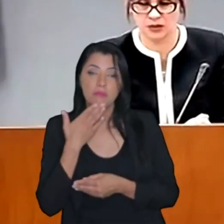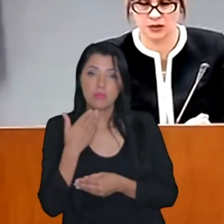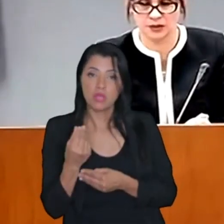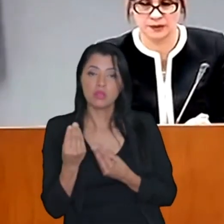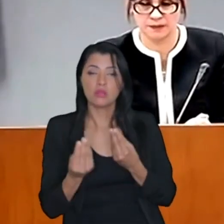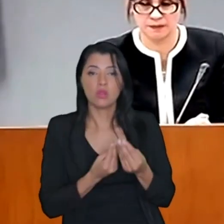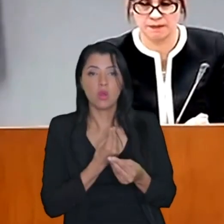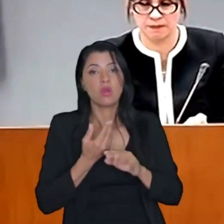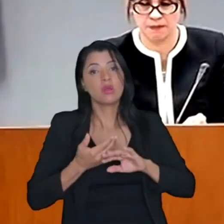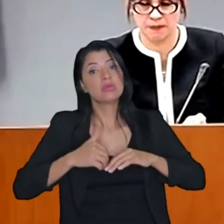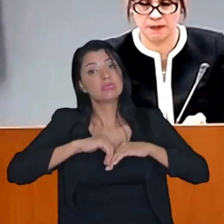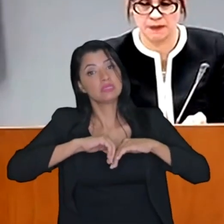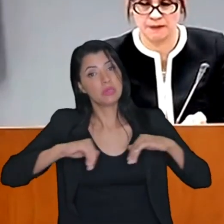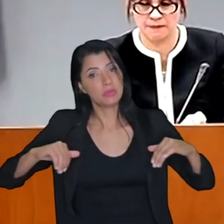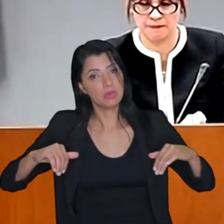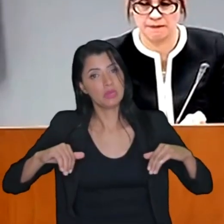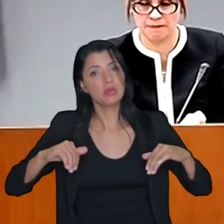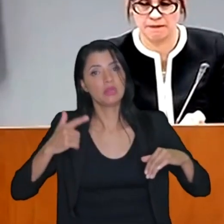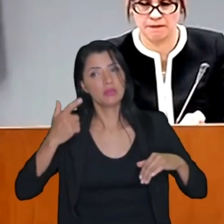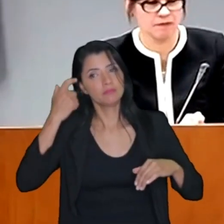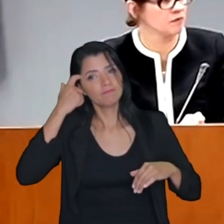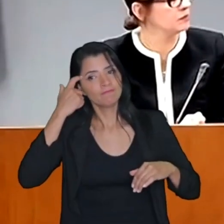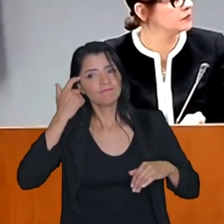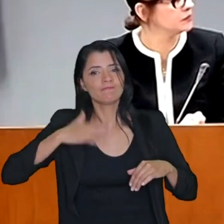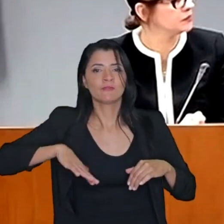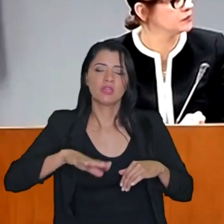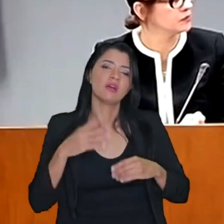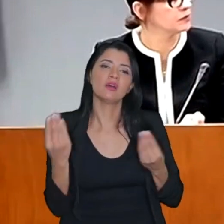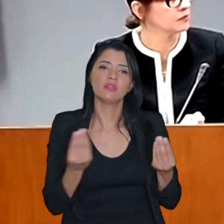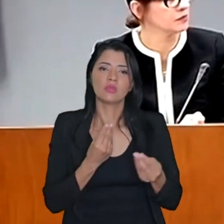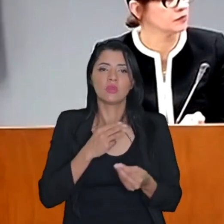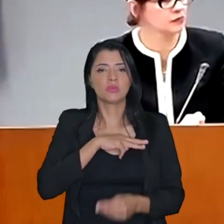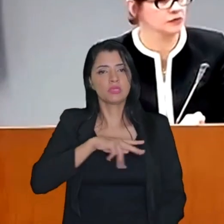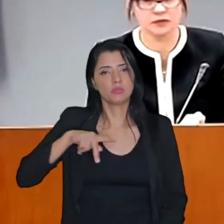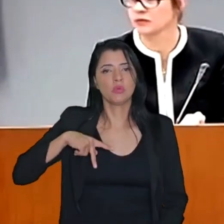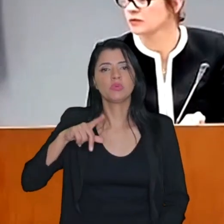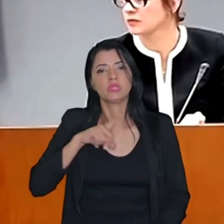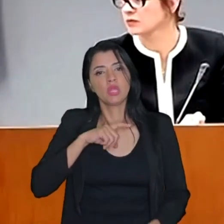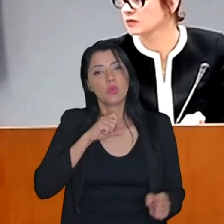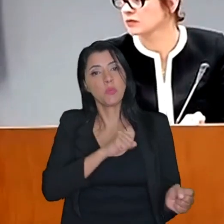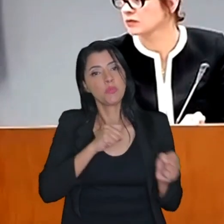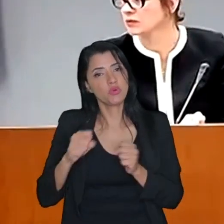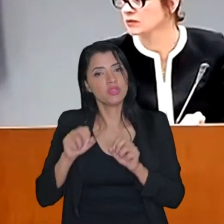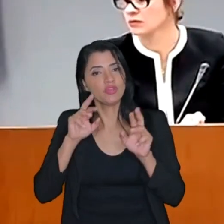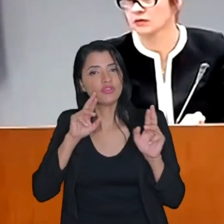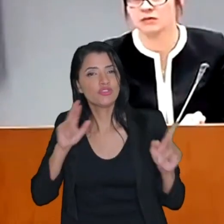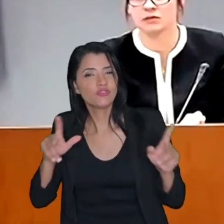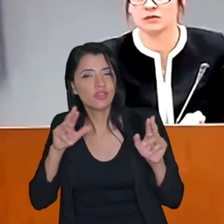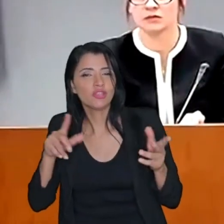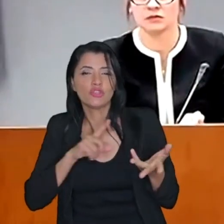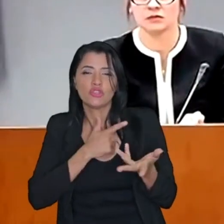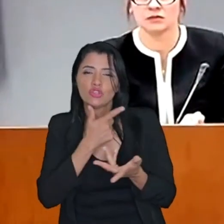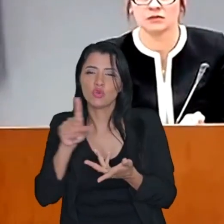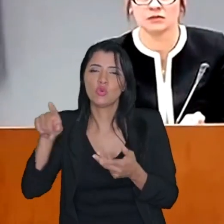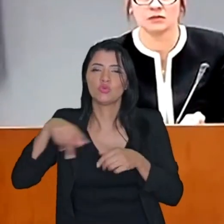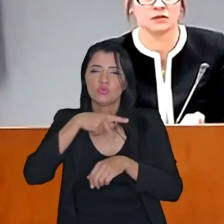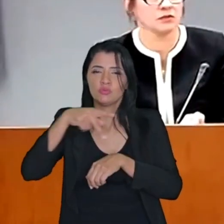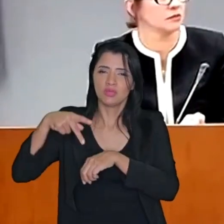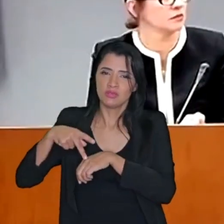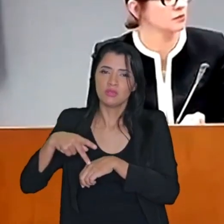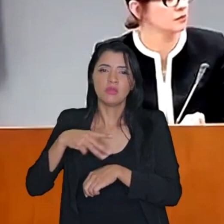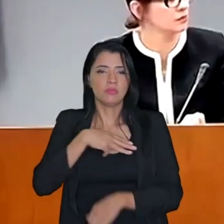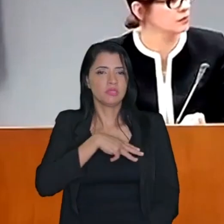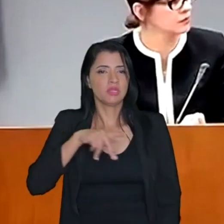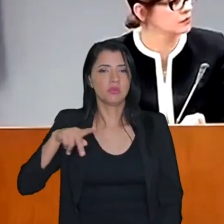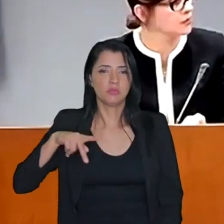melhor separar, né? Especialmente num âmbito em que o Ministério Público tem um poder muito diferente de vários outros países. O